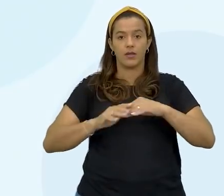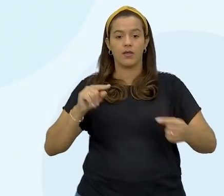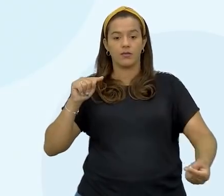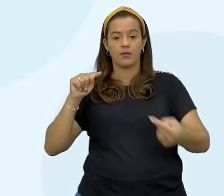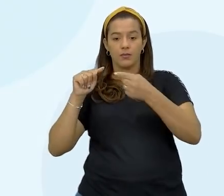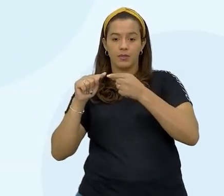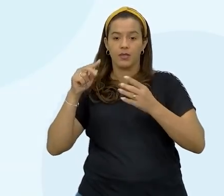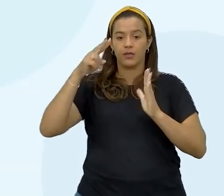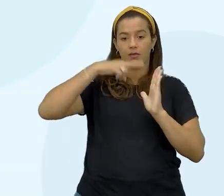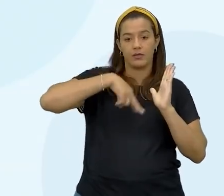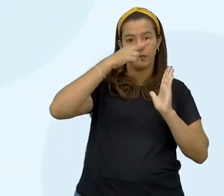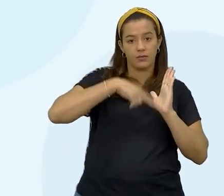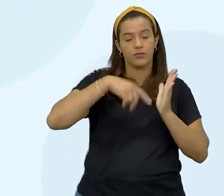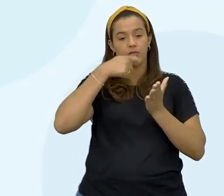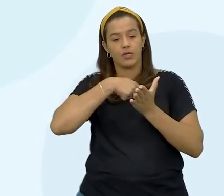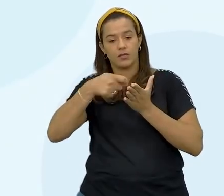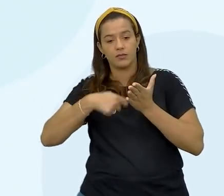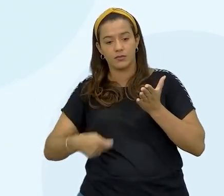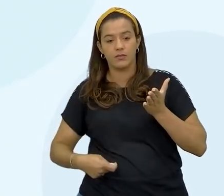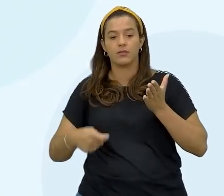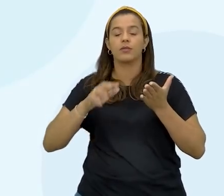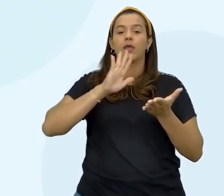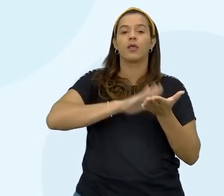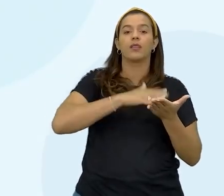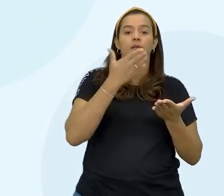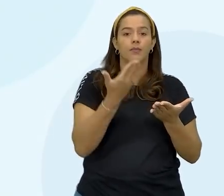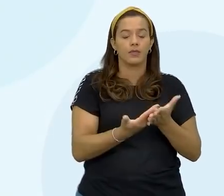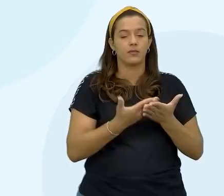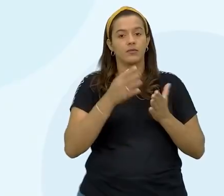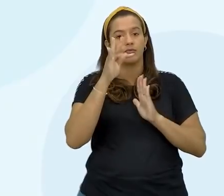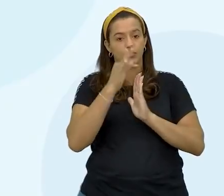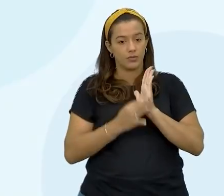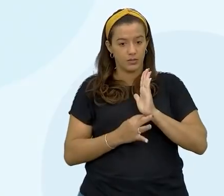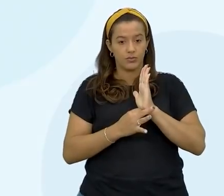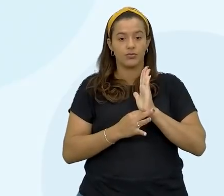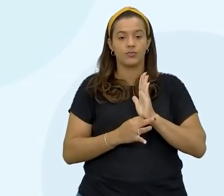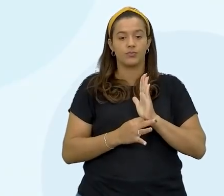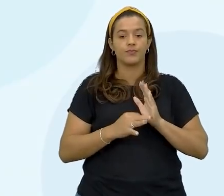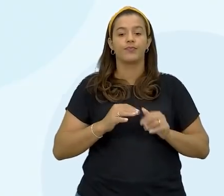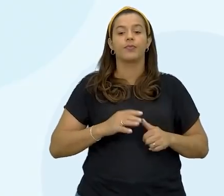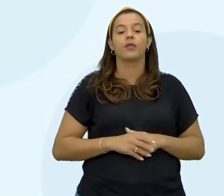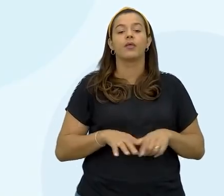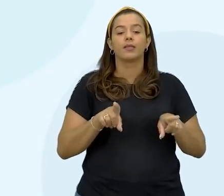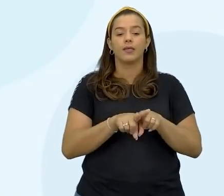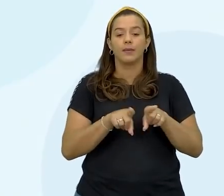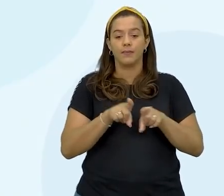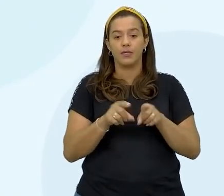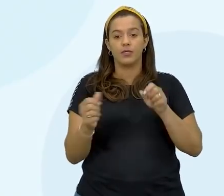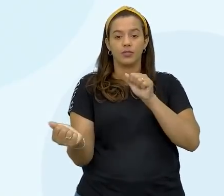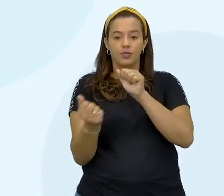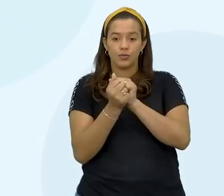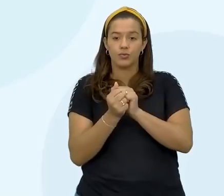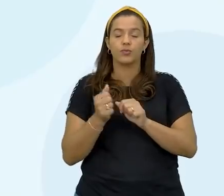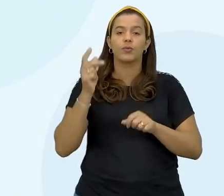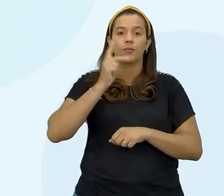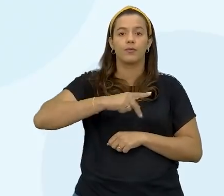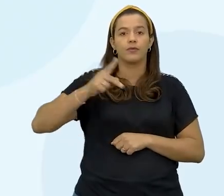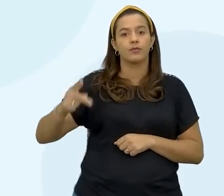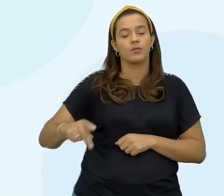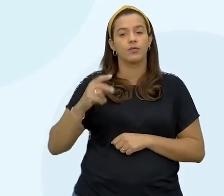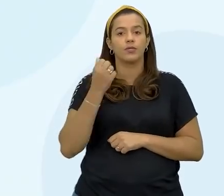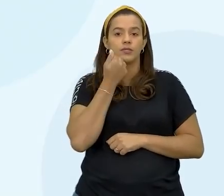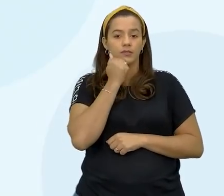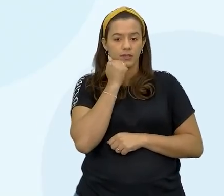à leitura, à escrita e à interpretação de texto, assim como com a professora de ciências, que